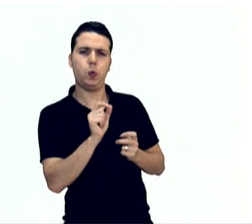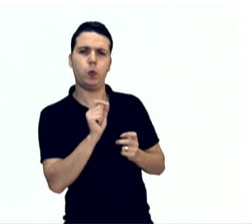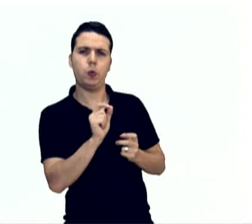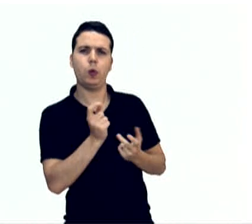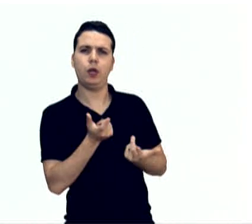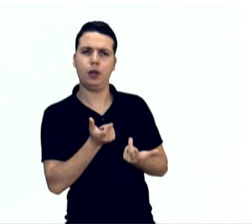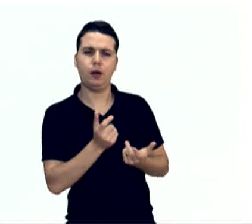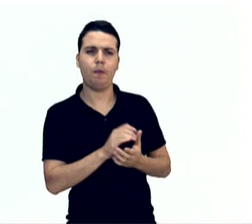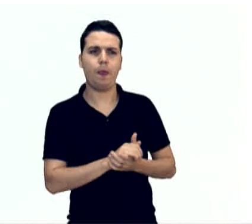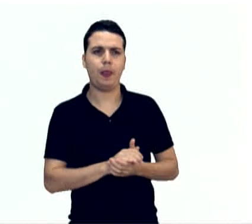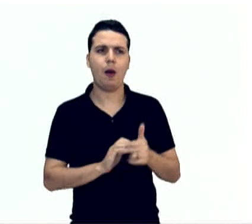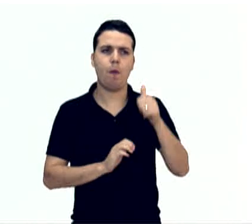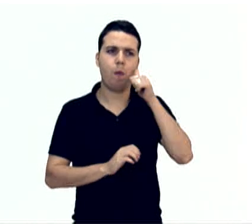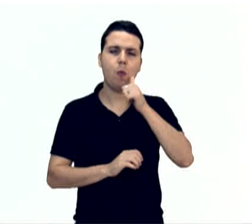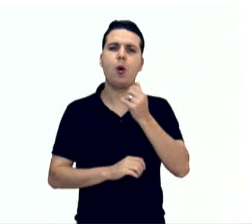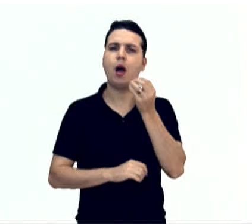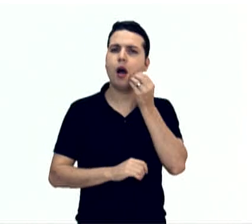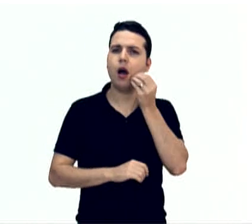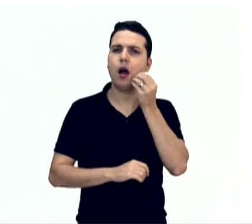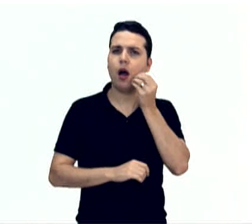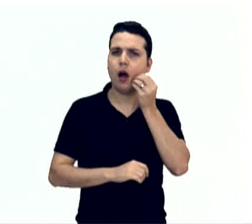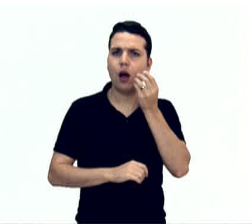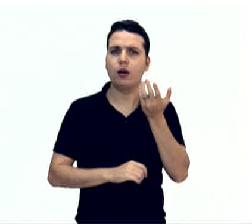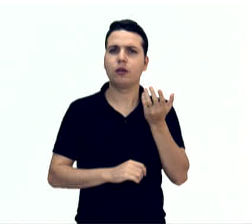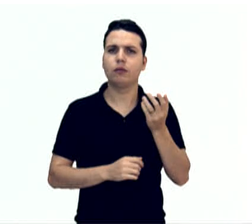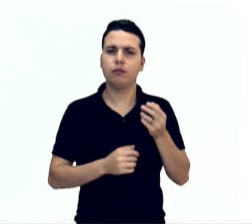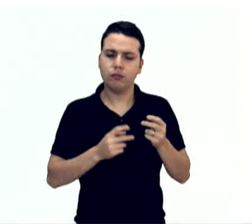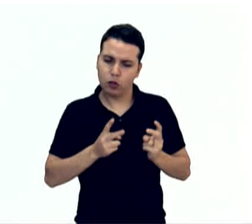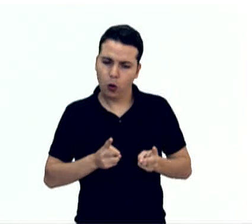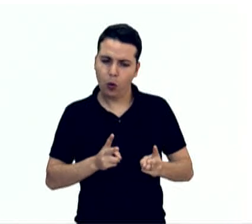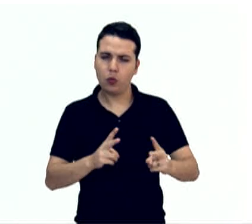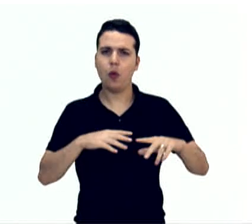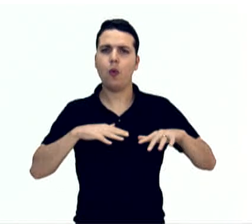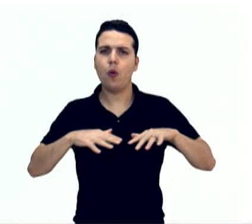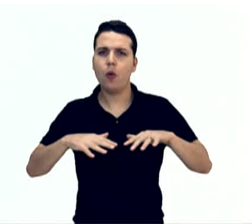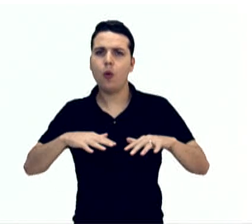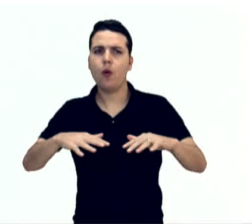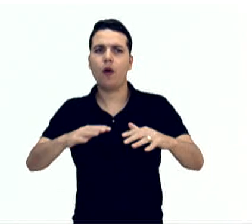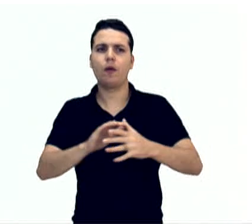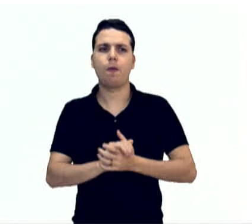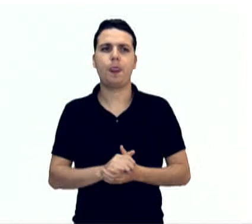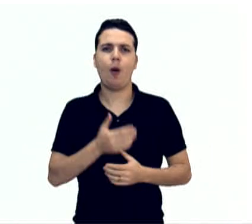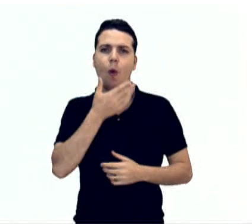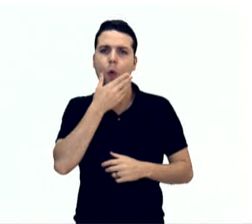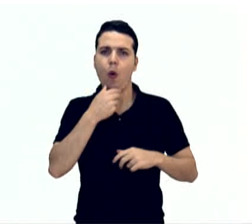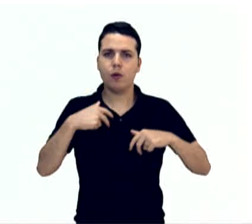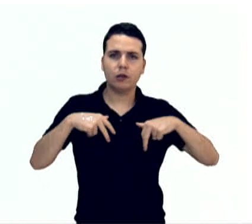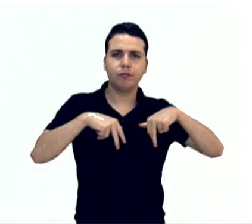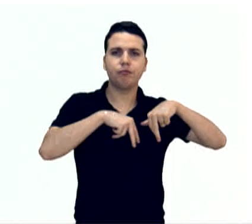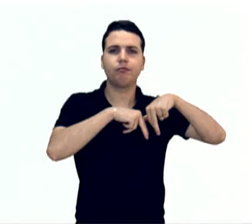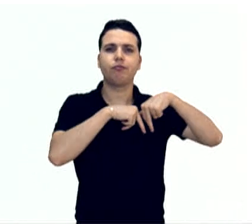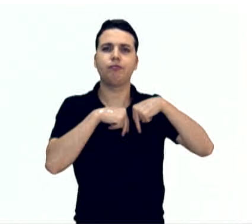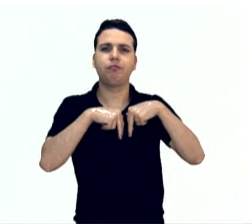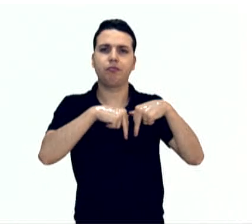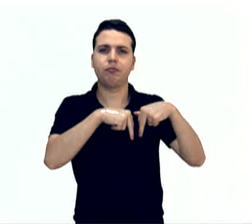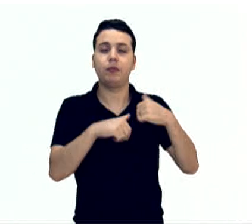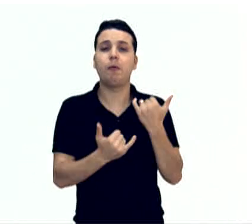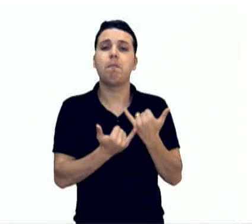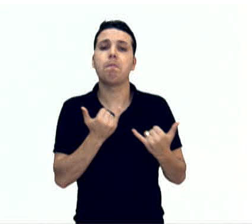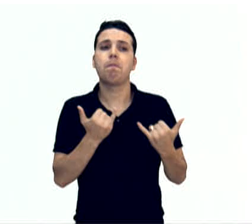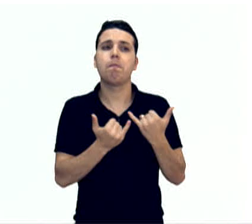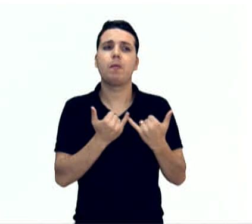fazendo? E ela tentando conduzir os movimentos, fazer ele entrar na dança. Então, é como se